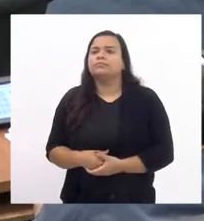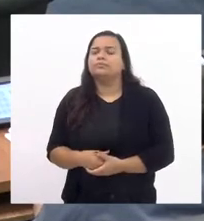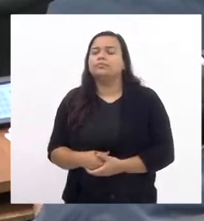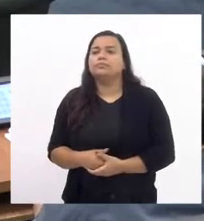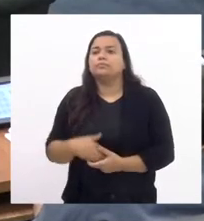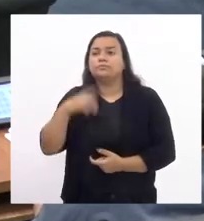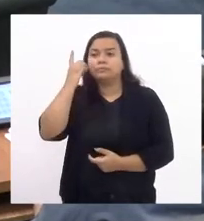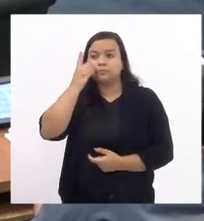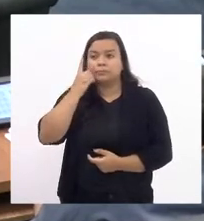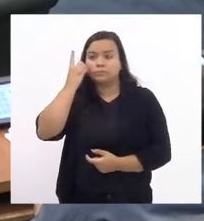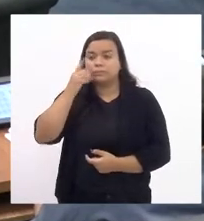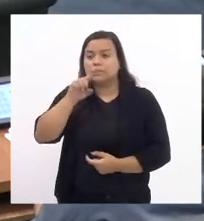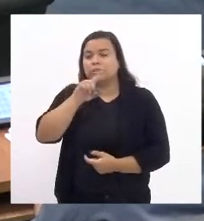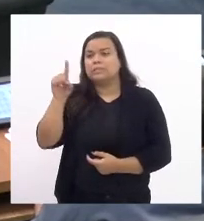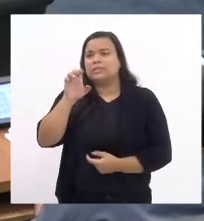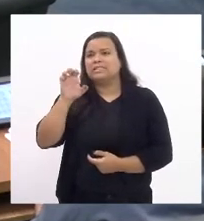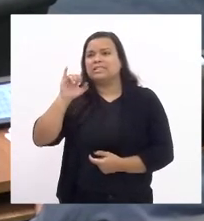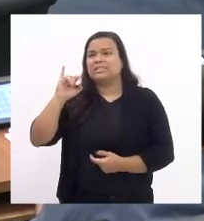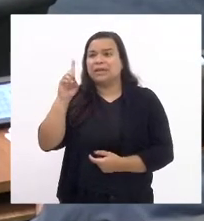Deputada Zeidan.